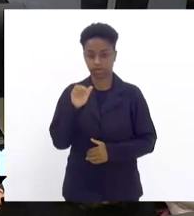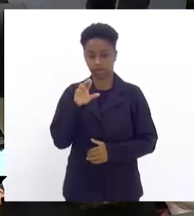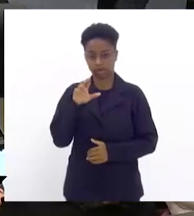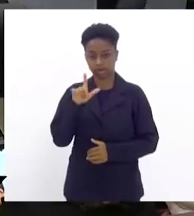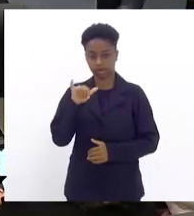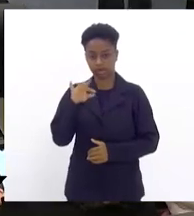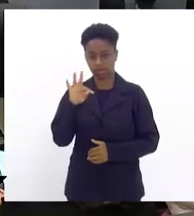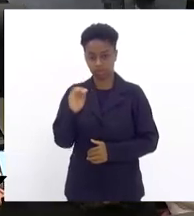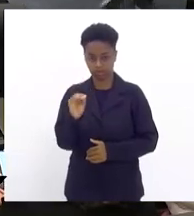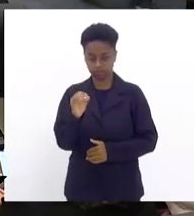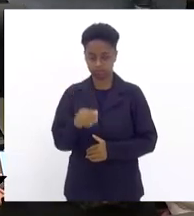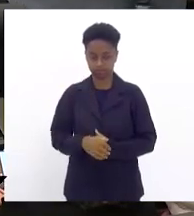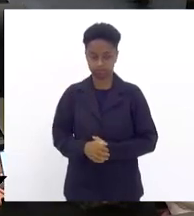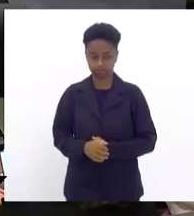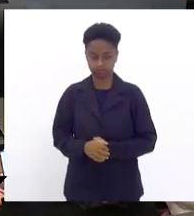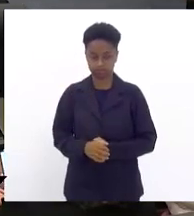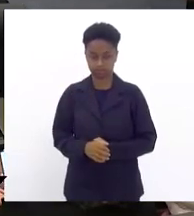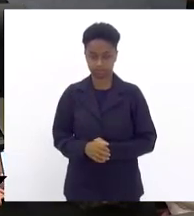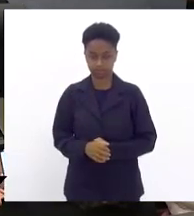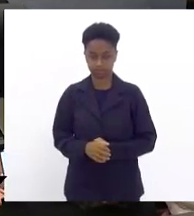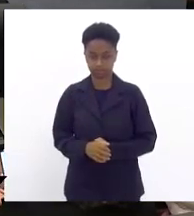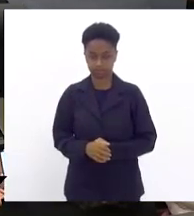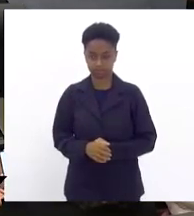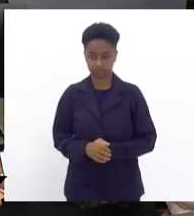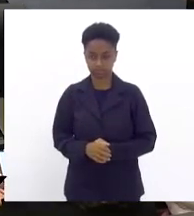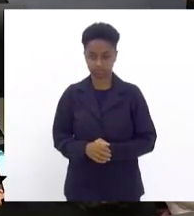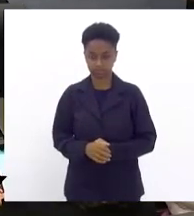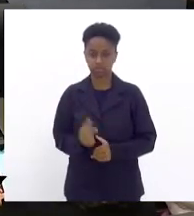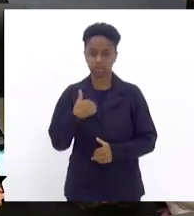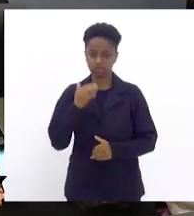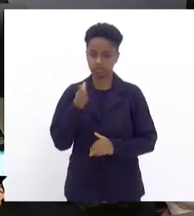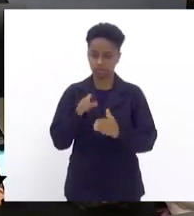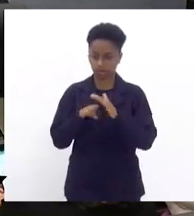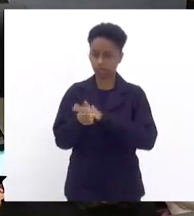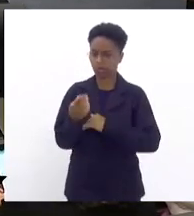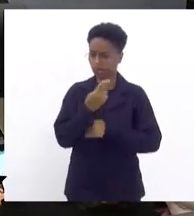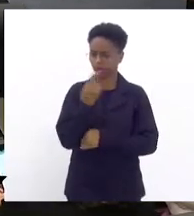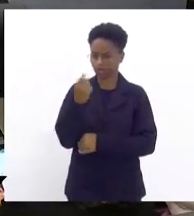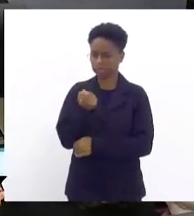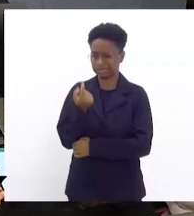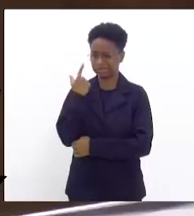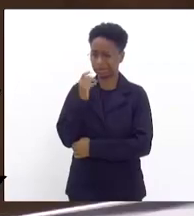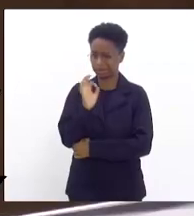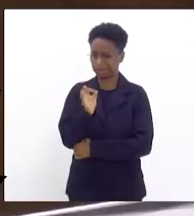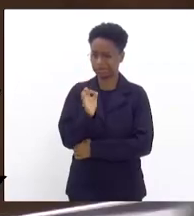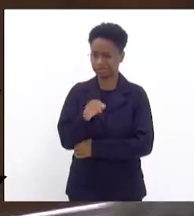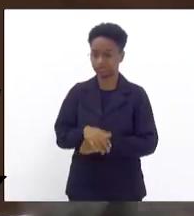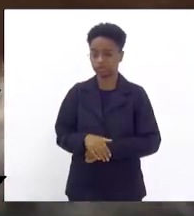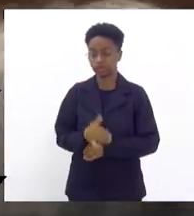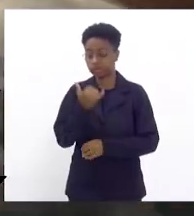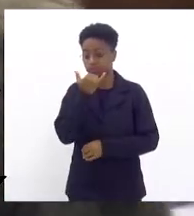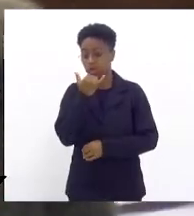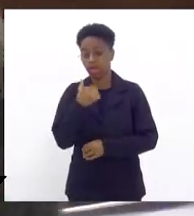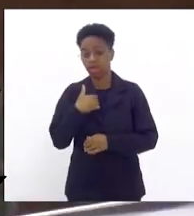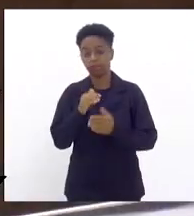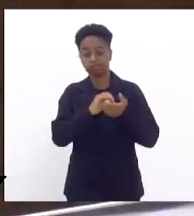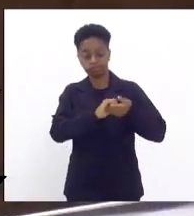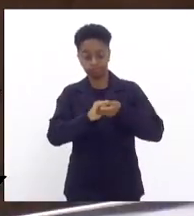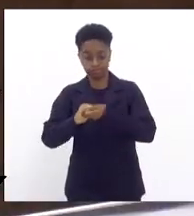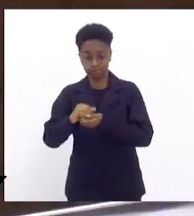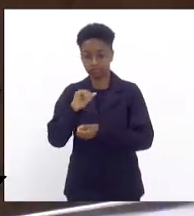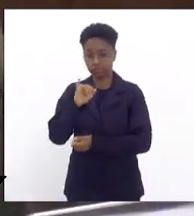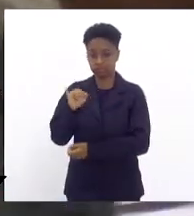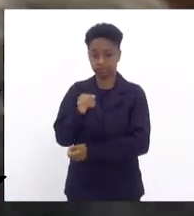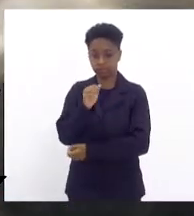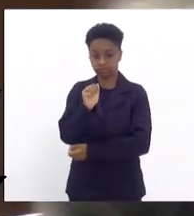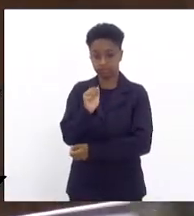Eu estou acostumado, meu nome é estranho mesmo. Eu quero saudar aqui na figura do deputado Jari, o